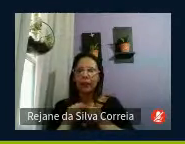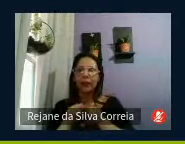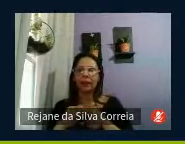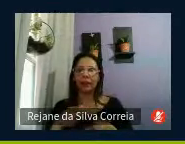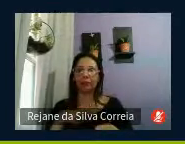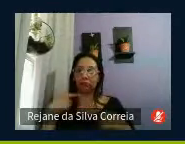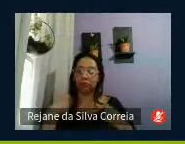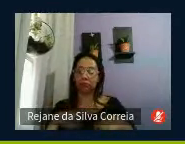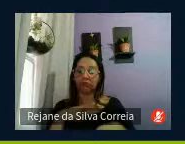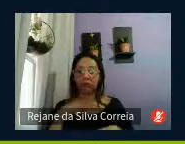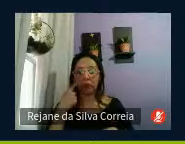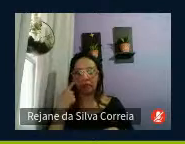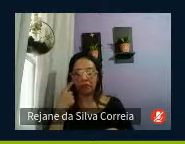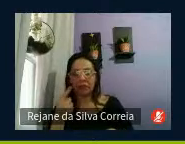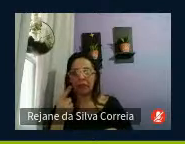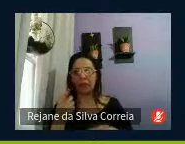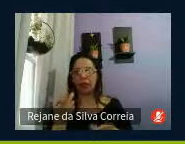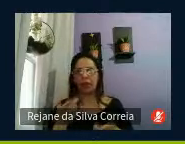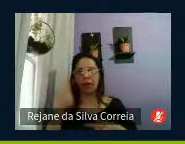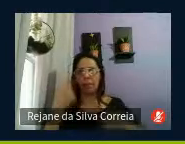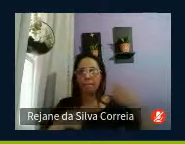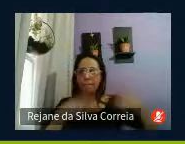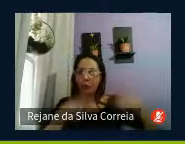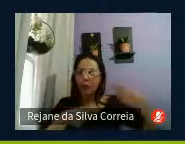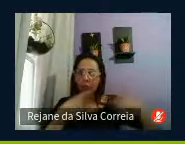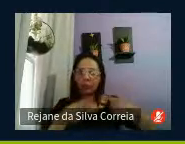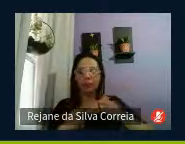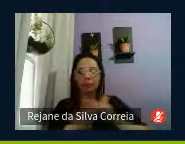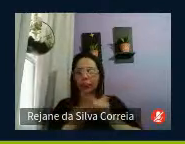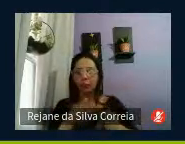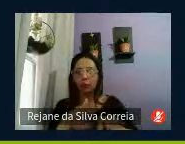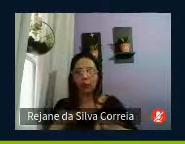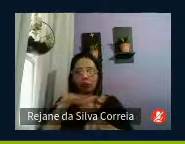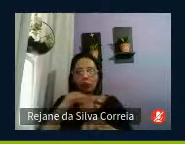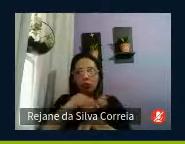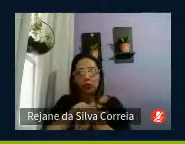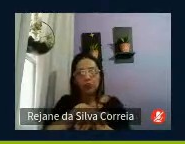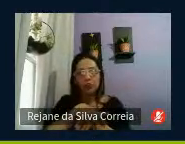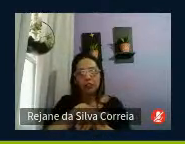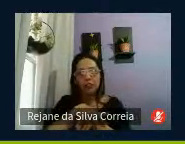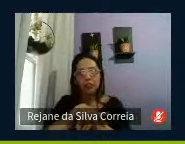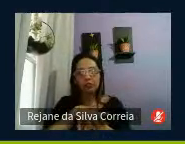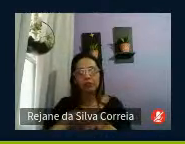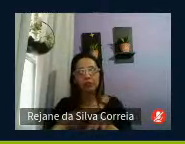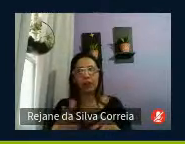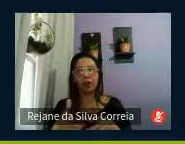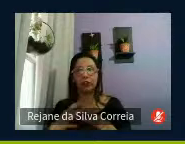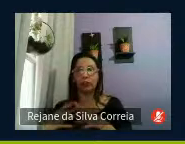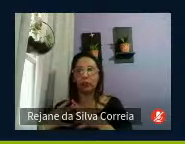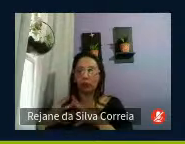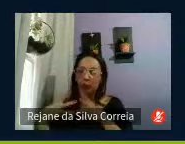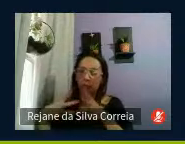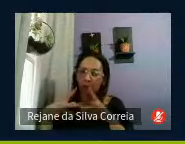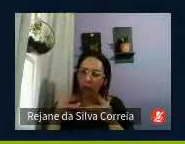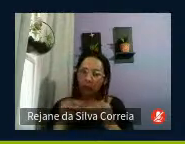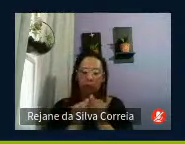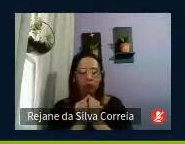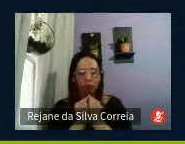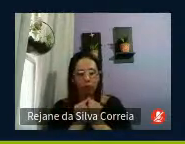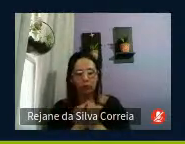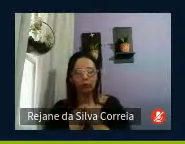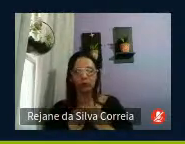visão e mudança de uma política não inclusiva para uma visão inclusiva de todos juntos